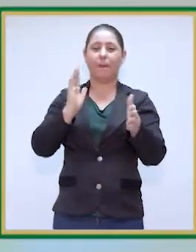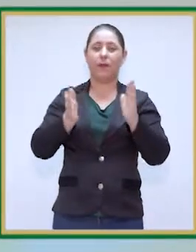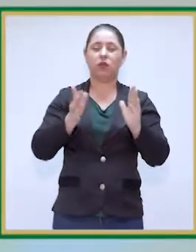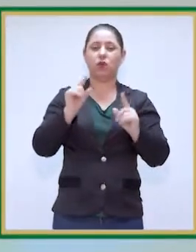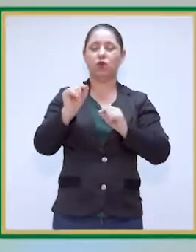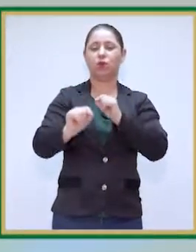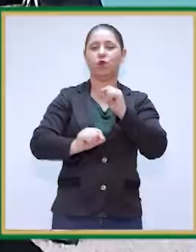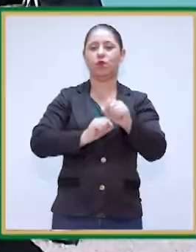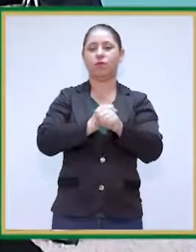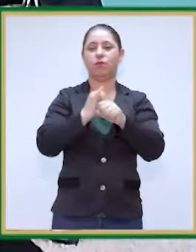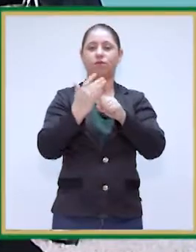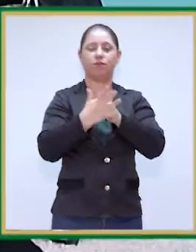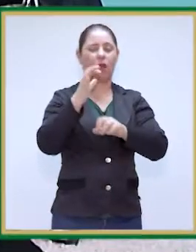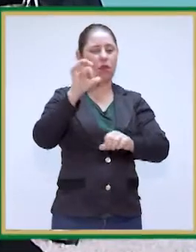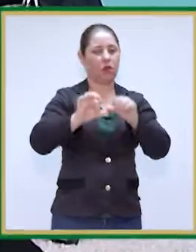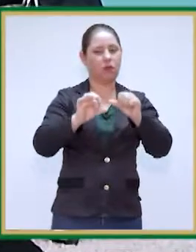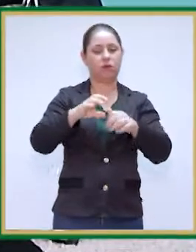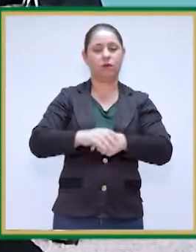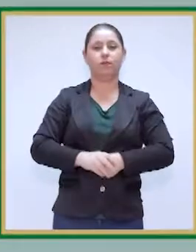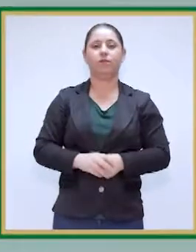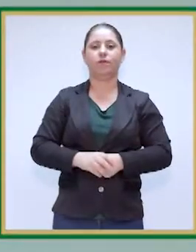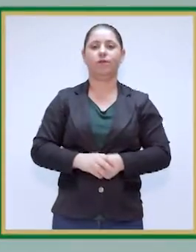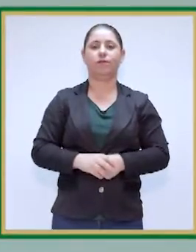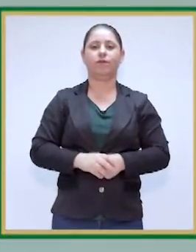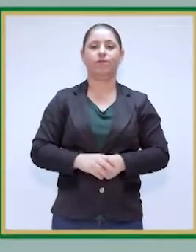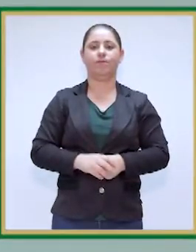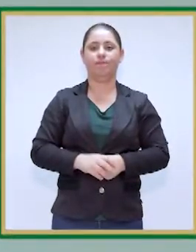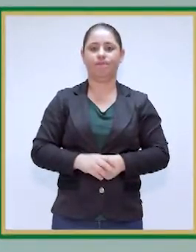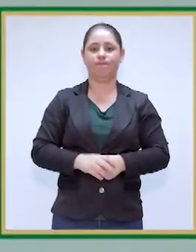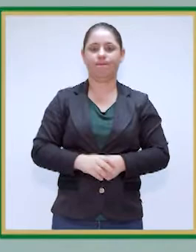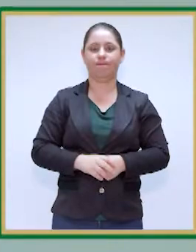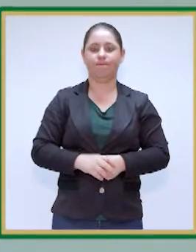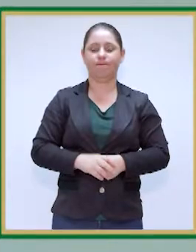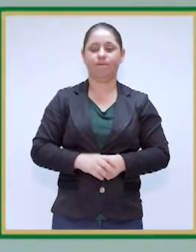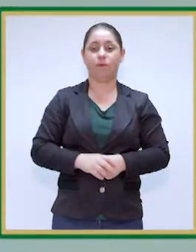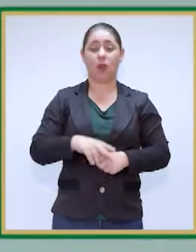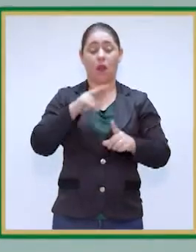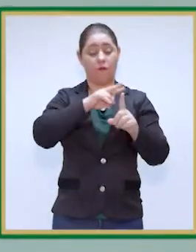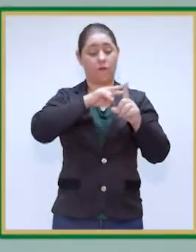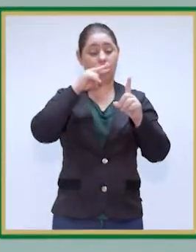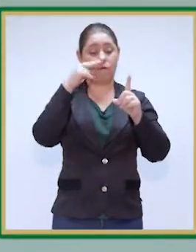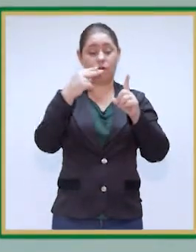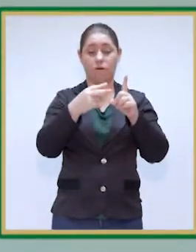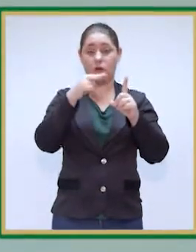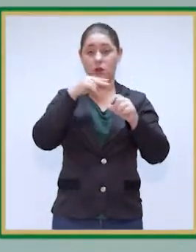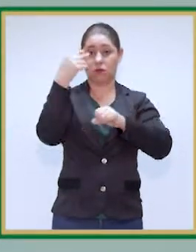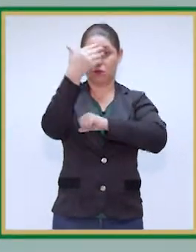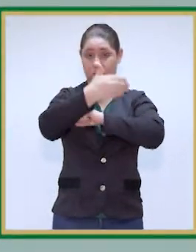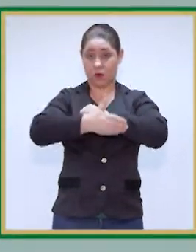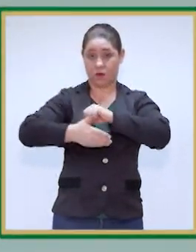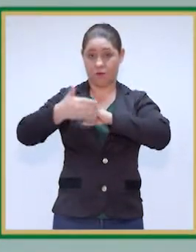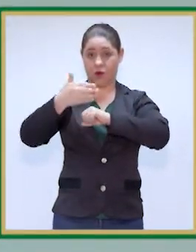aí de análise. Então, o que acontece? A visão da defesa